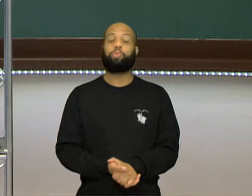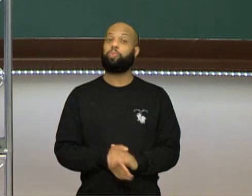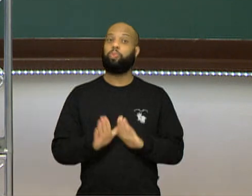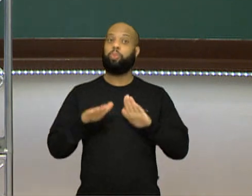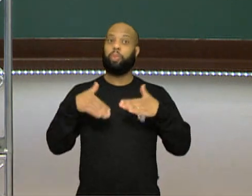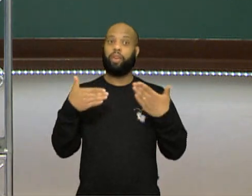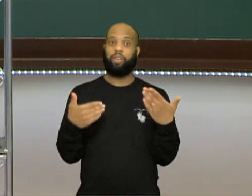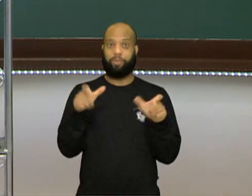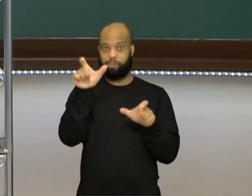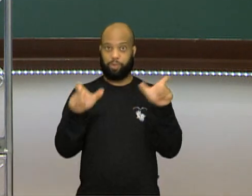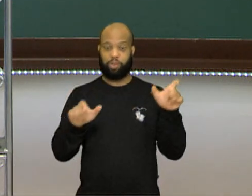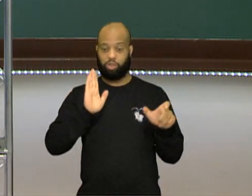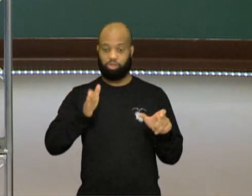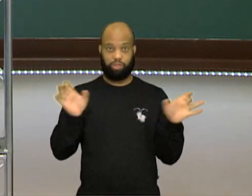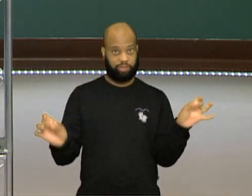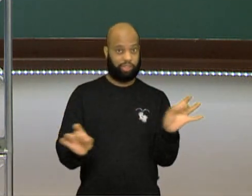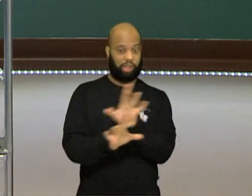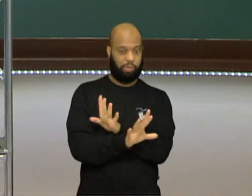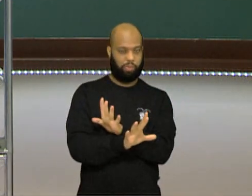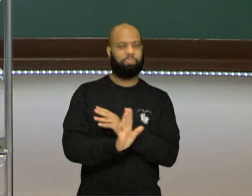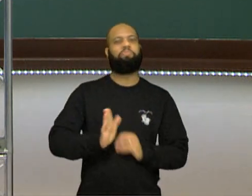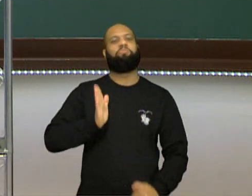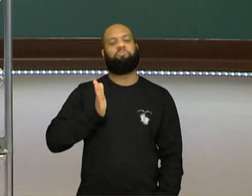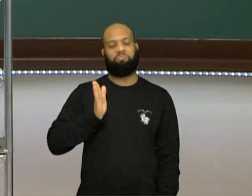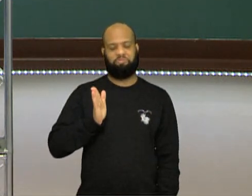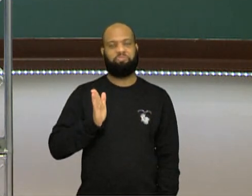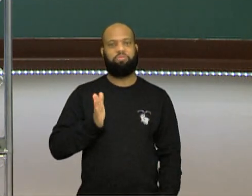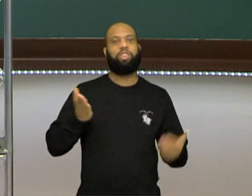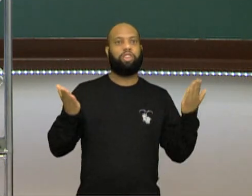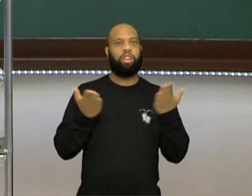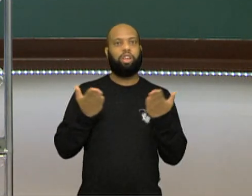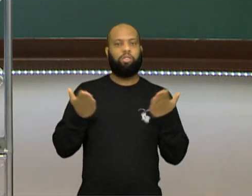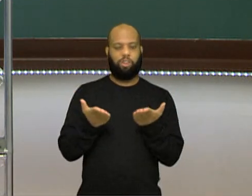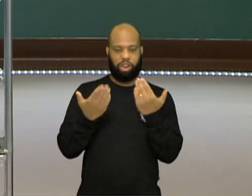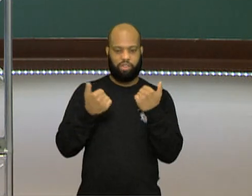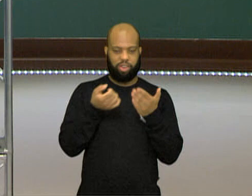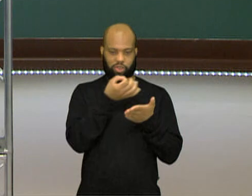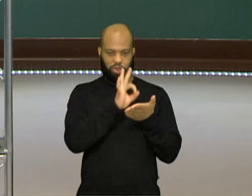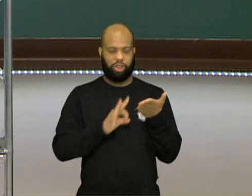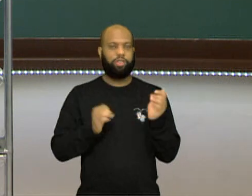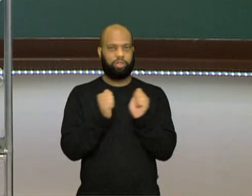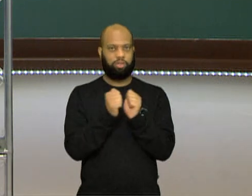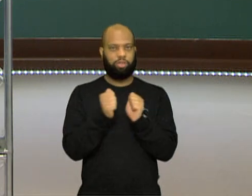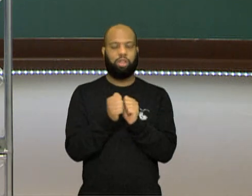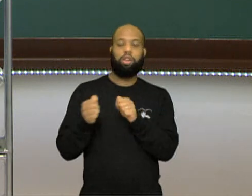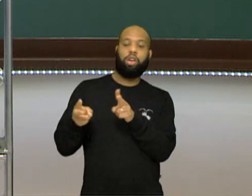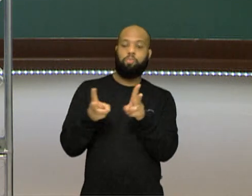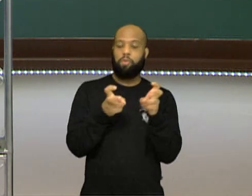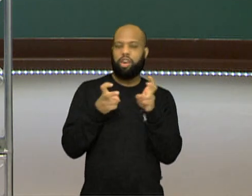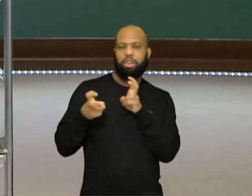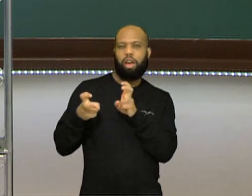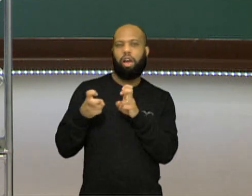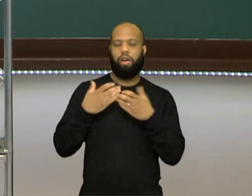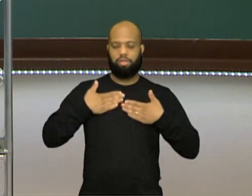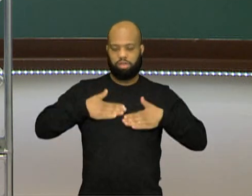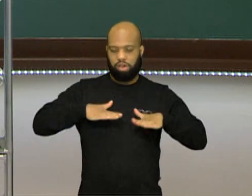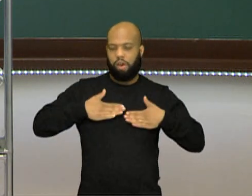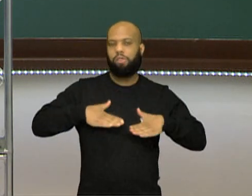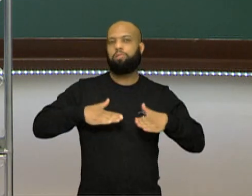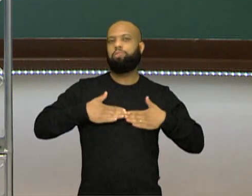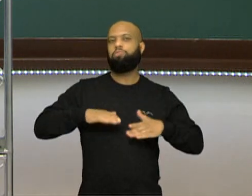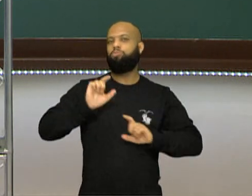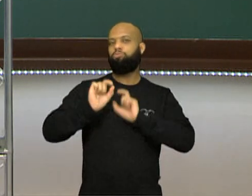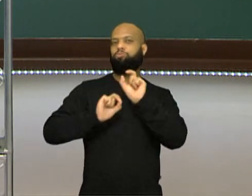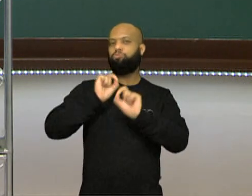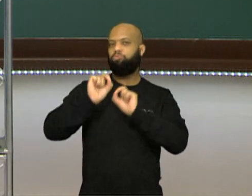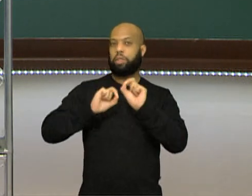E aí, meu cara? E aí, minha cara? Já terminaram? Claro que já, né? Bora lá, então, fazer a correção? Observaram com muita calma o